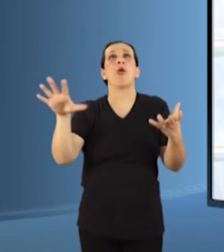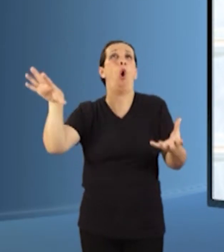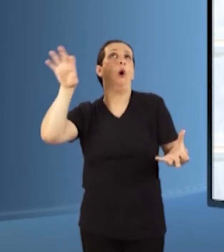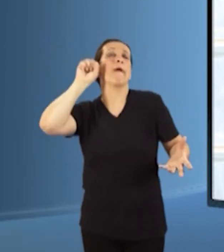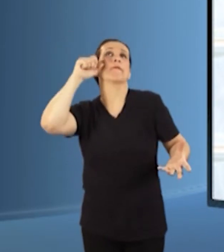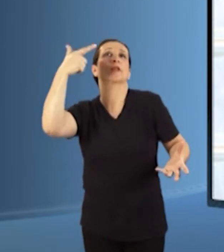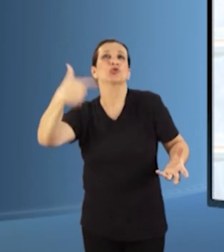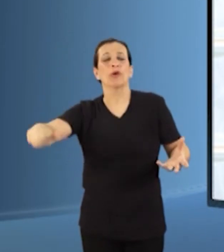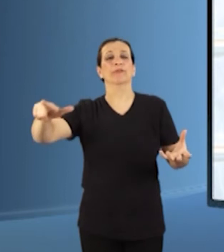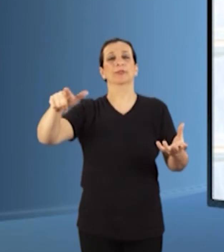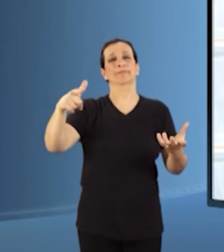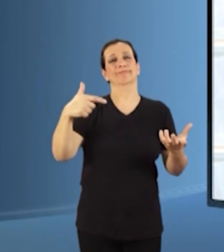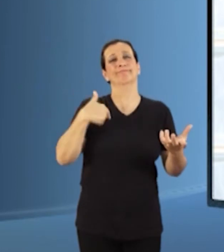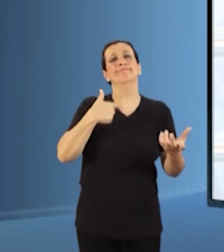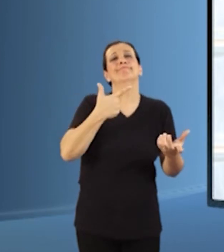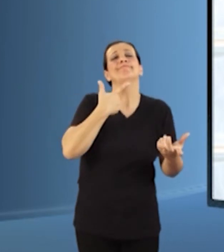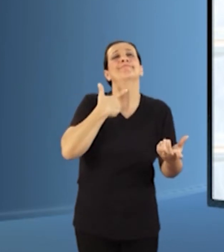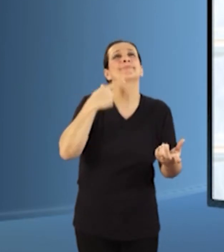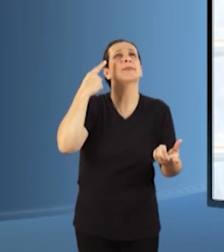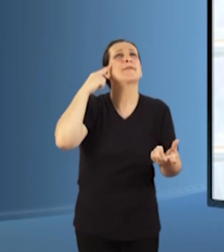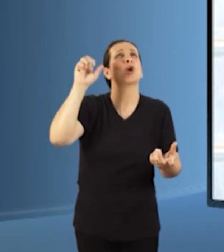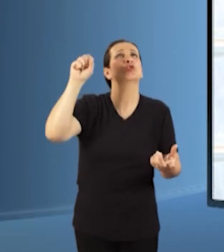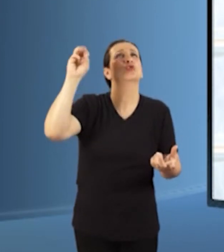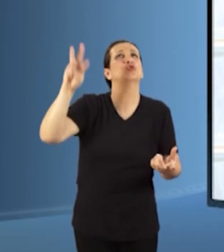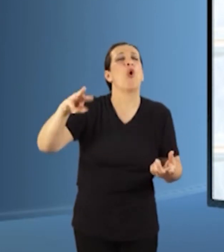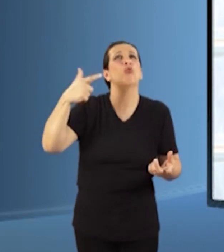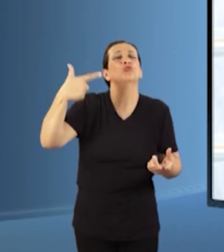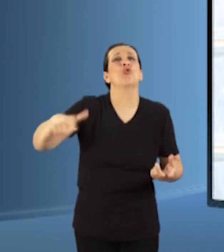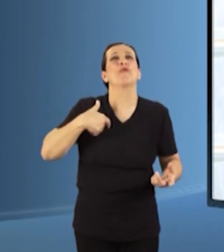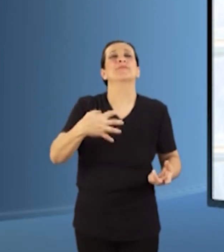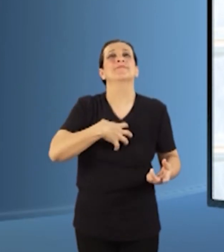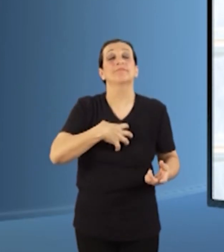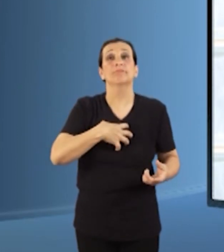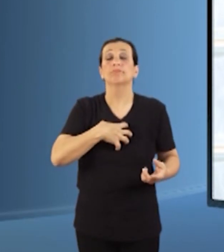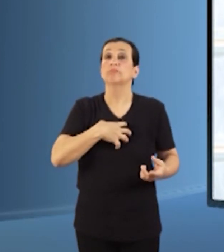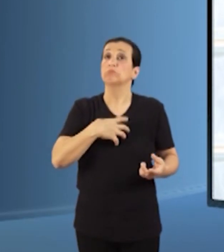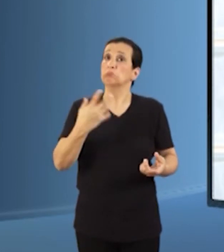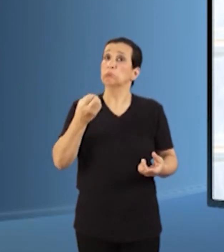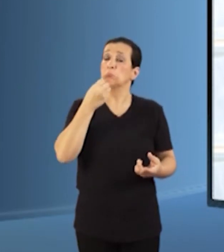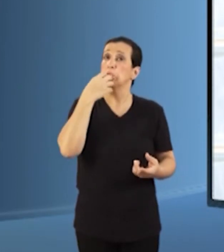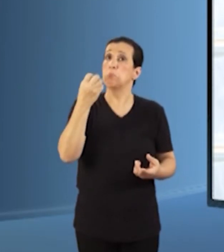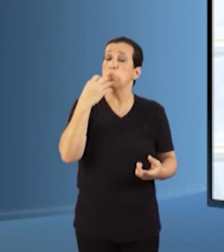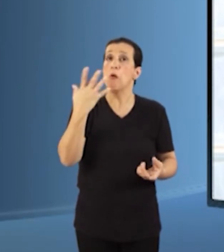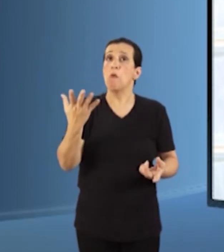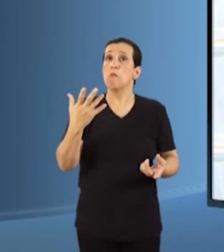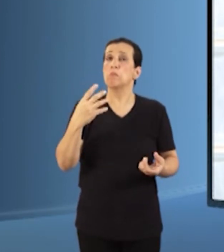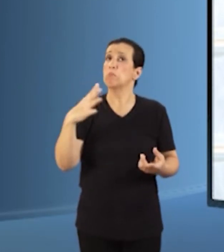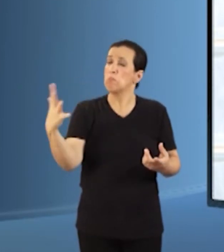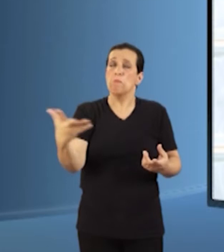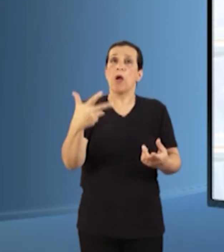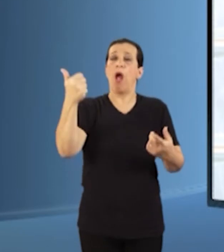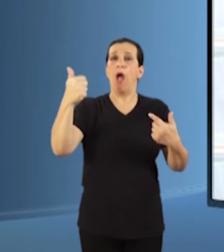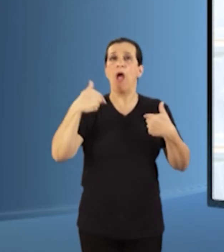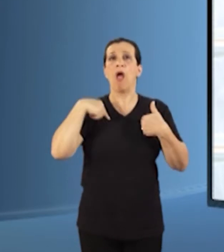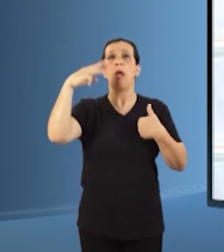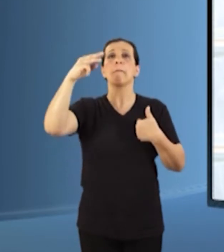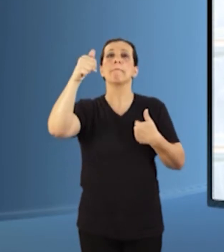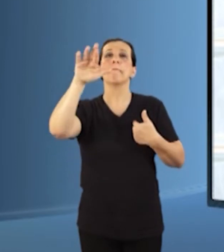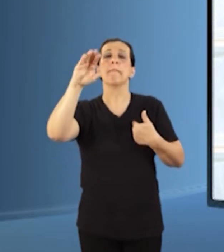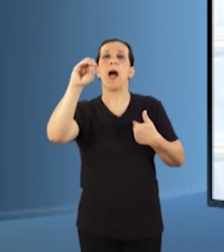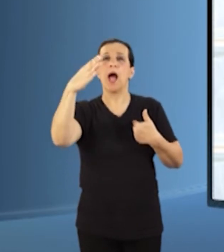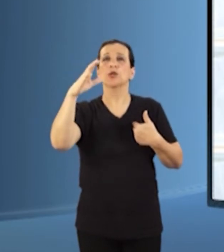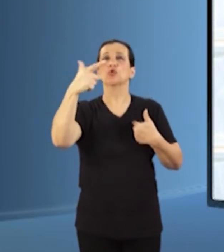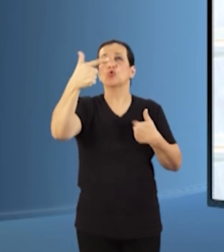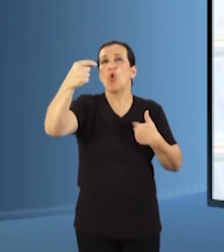ouvir novamente, reaprender a ouvir, sentir os sons de novo. E o resultado foi muito bom, foi maravilhoso, que em